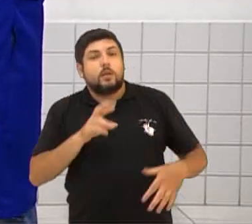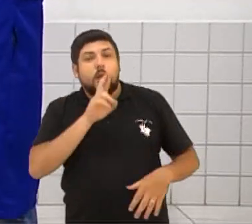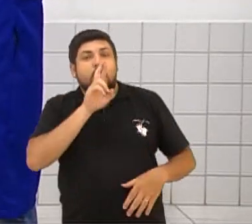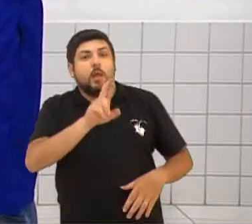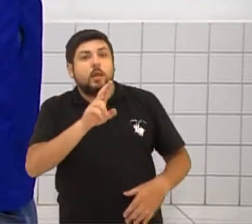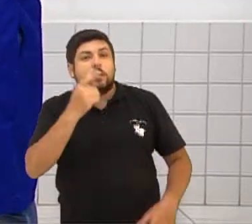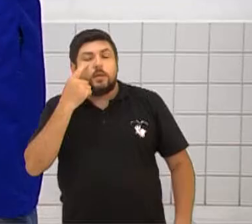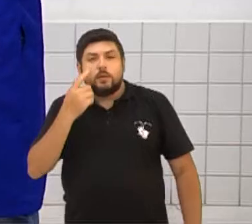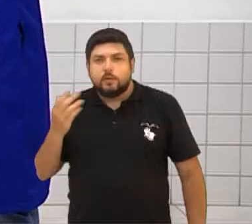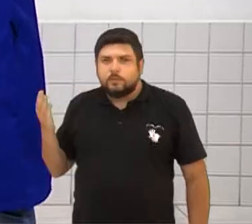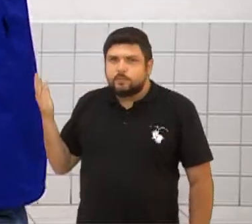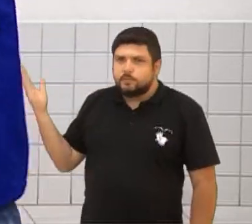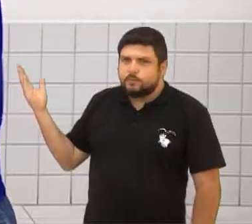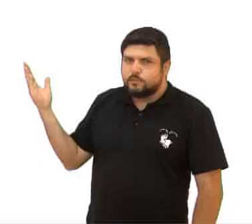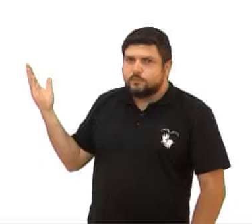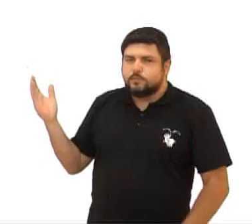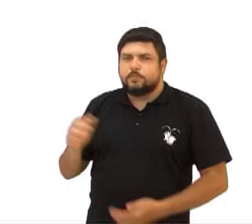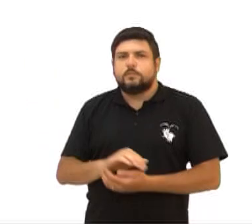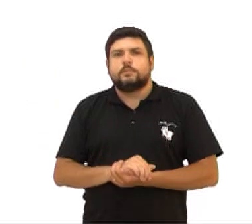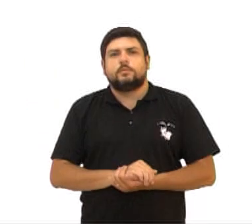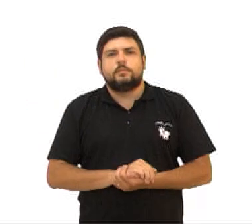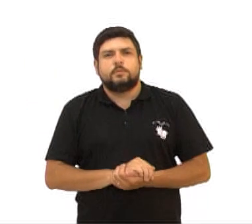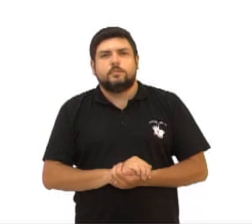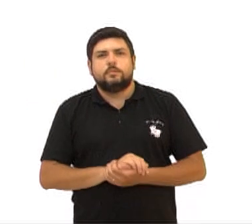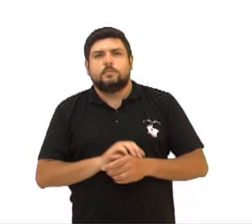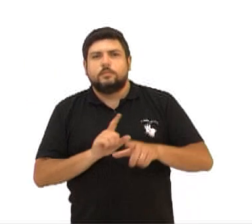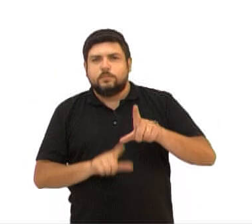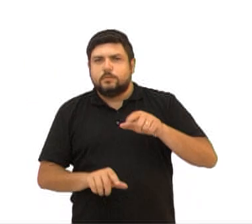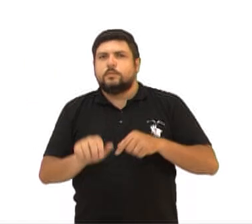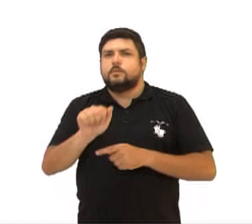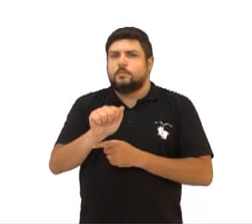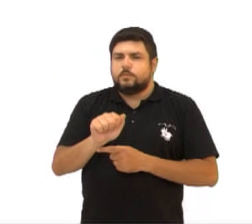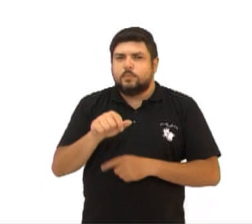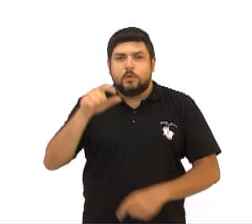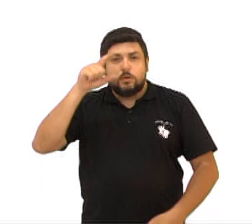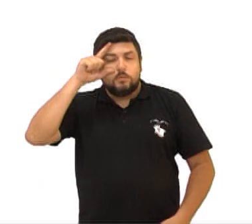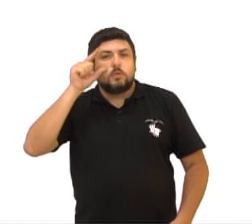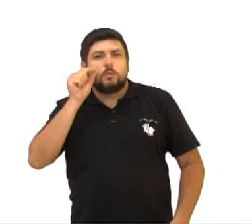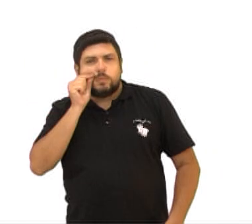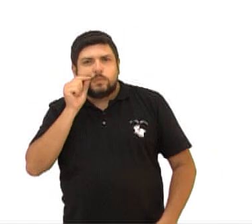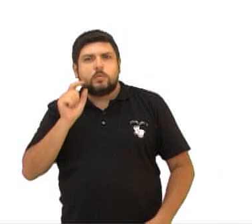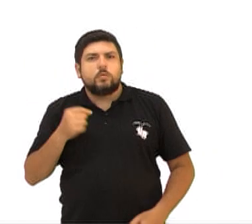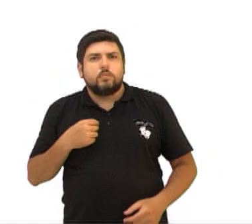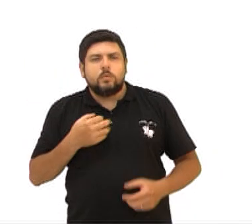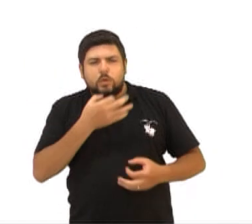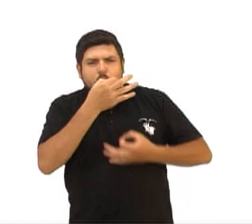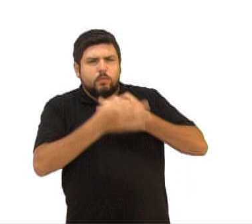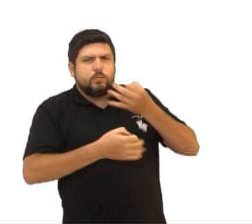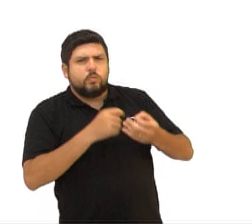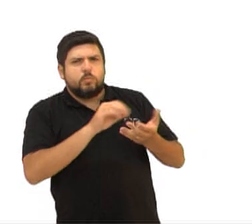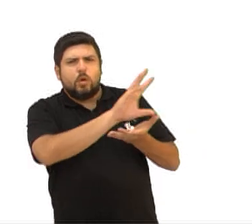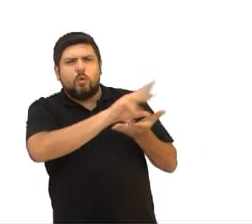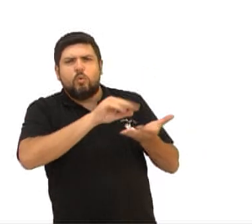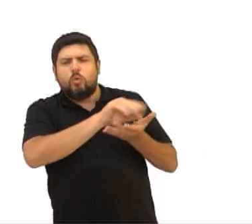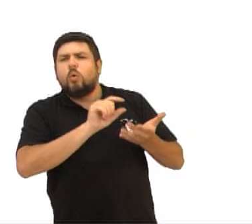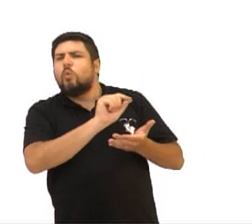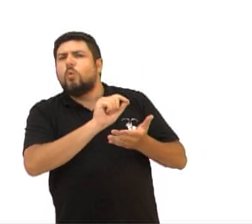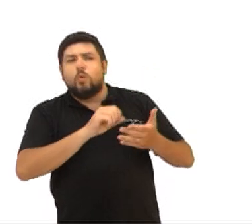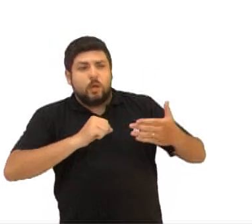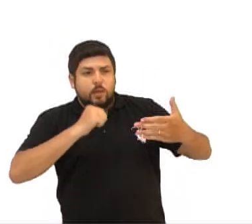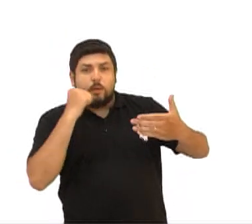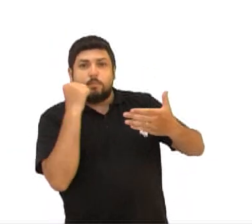A alternativa correta é a alternativa A. Né? A crítica de Benjamin é justamente que ela retira da obra de arte o seu status